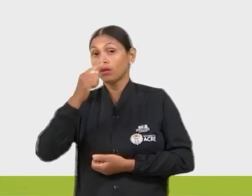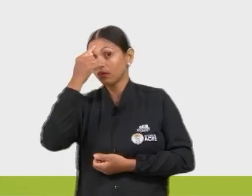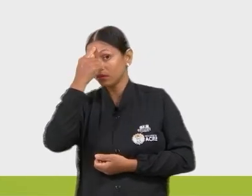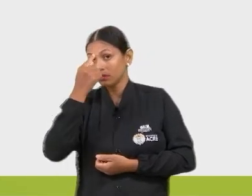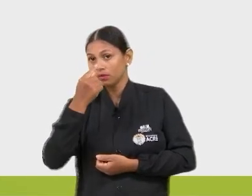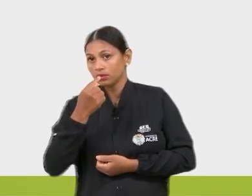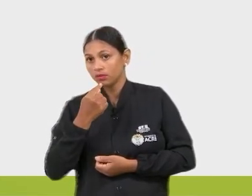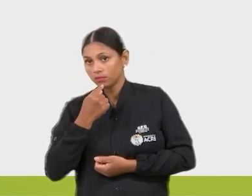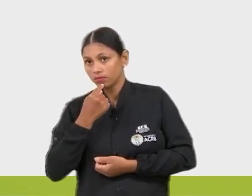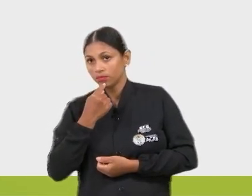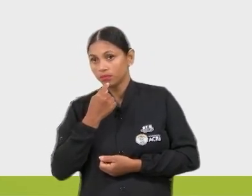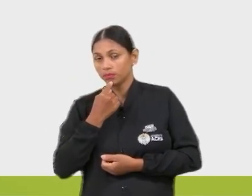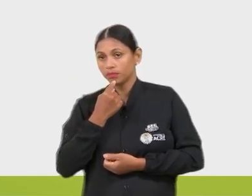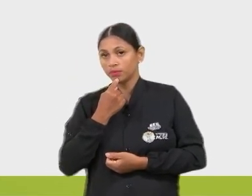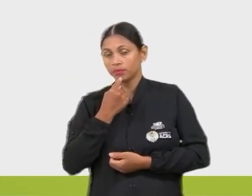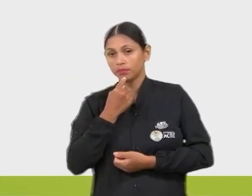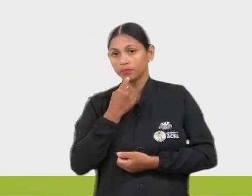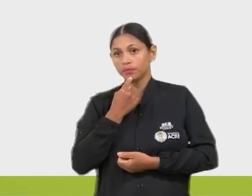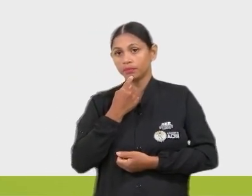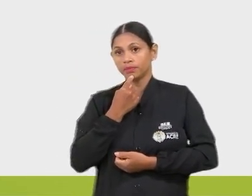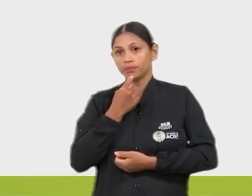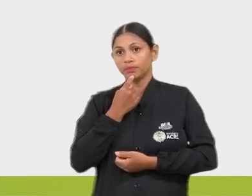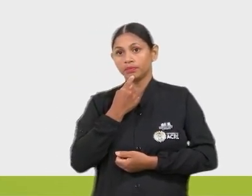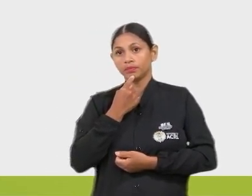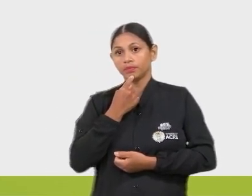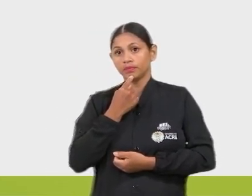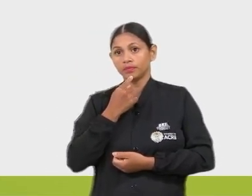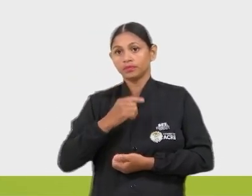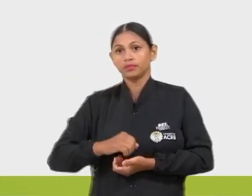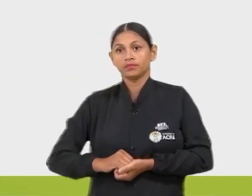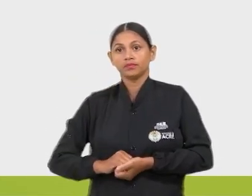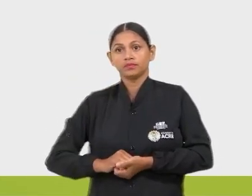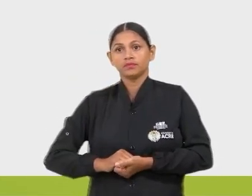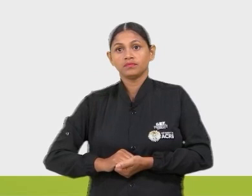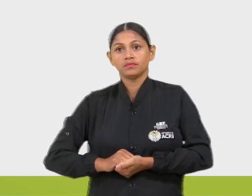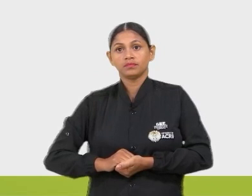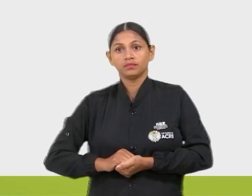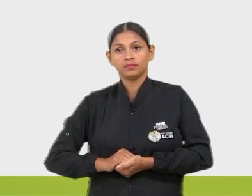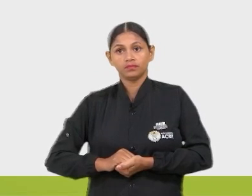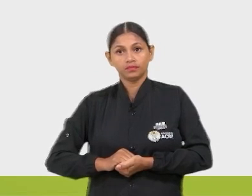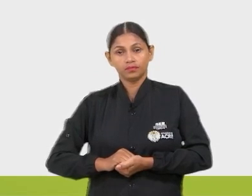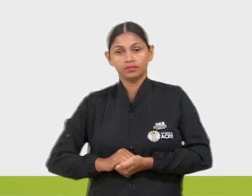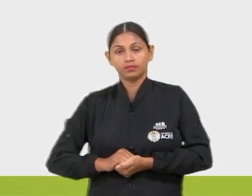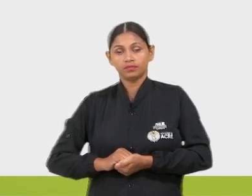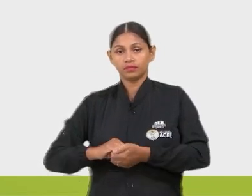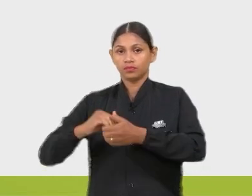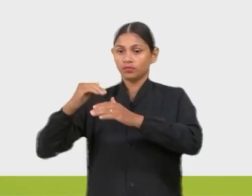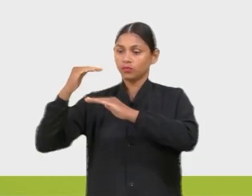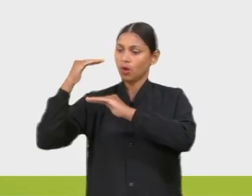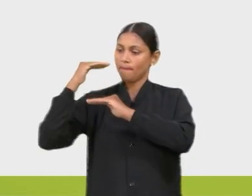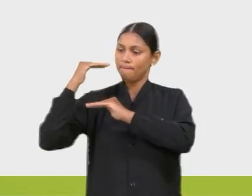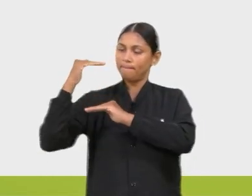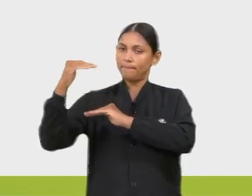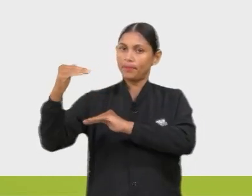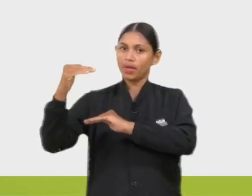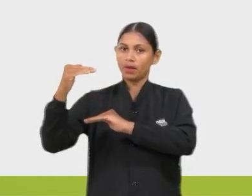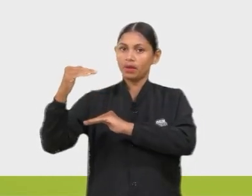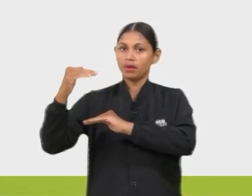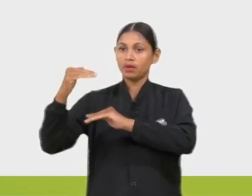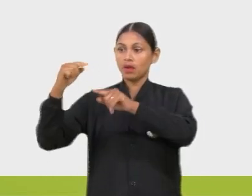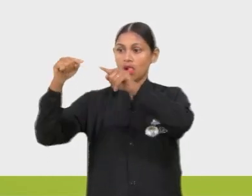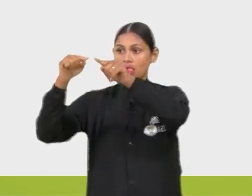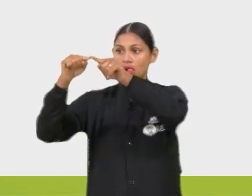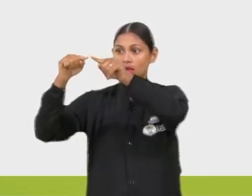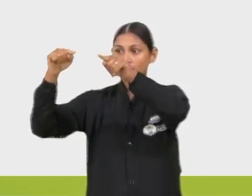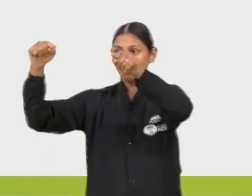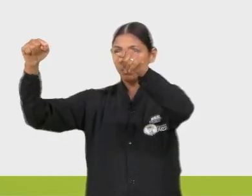imagens. Deixa eu colocar aqui, por exemplo, colocar isso aqui, ó. Aqui eu tenho o quê? Uma figura de um quadrilátero, né? Só que embaixo eu também tenho